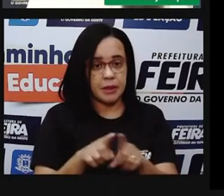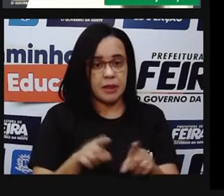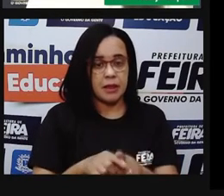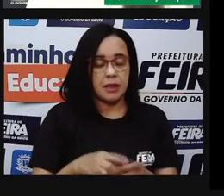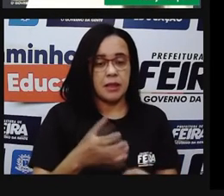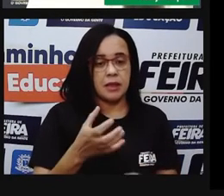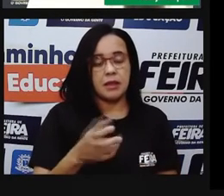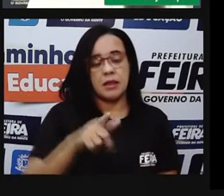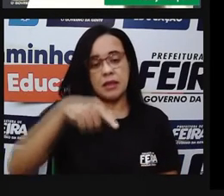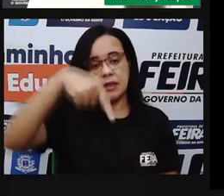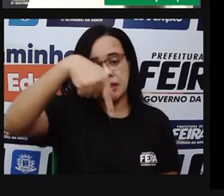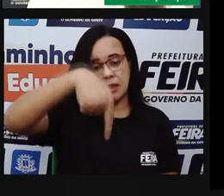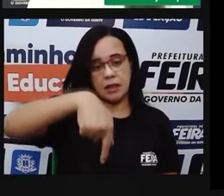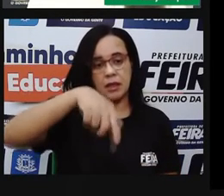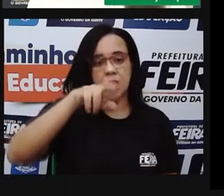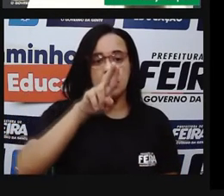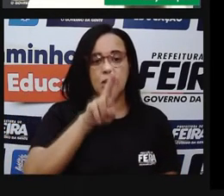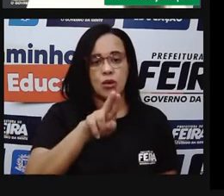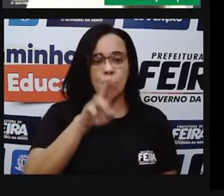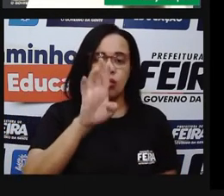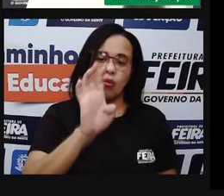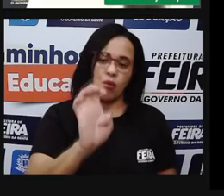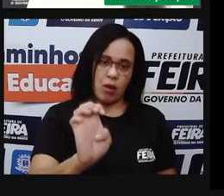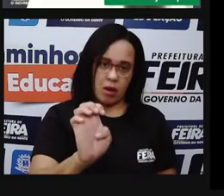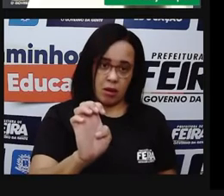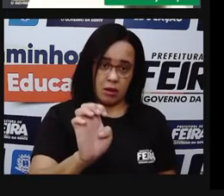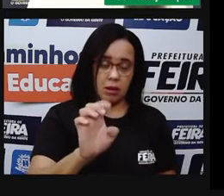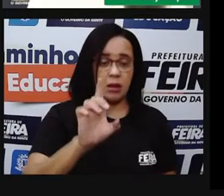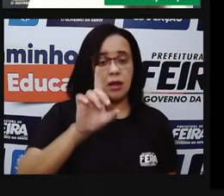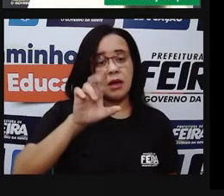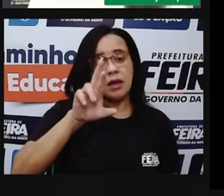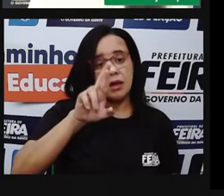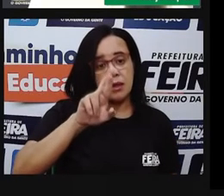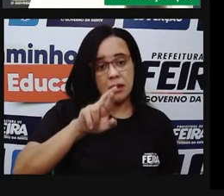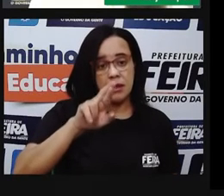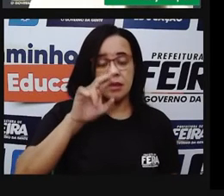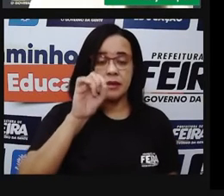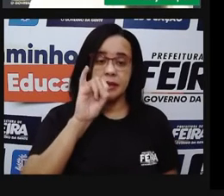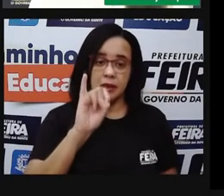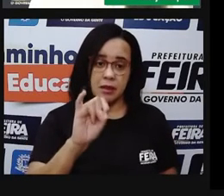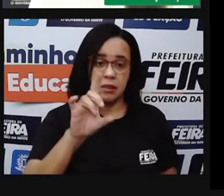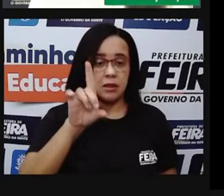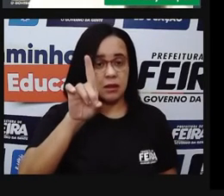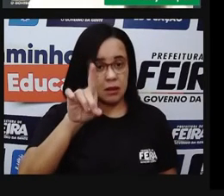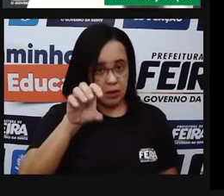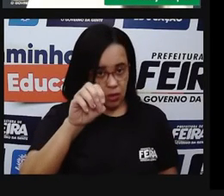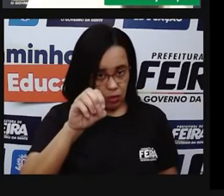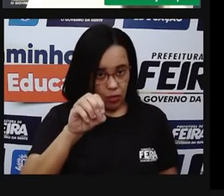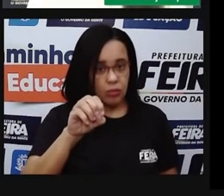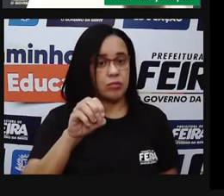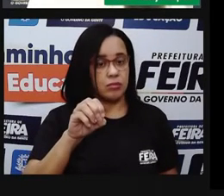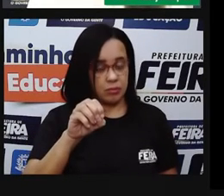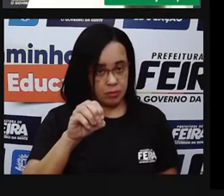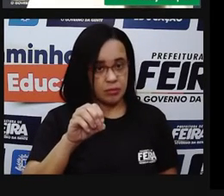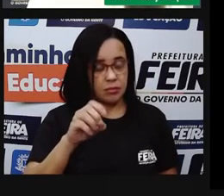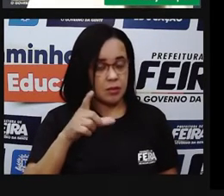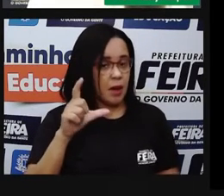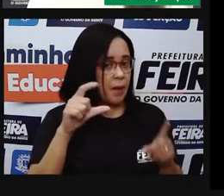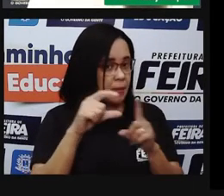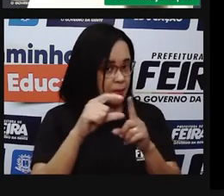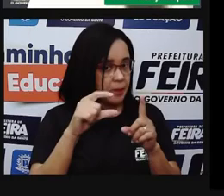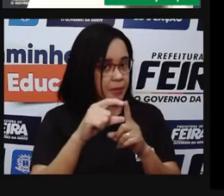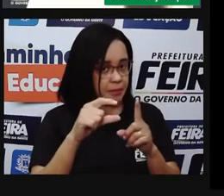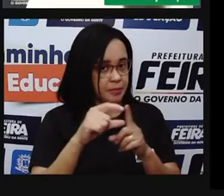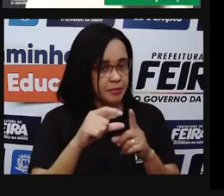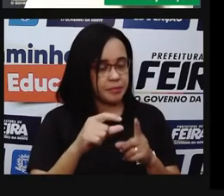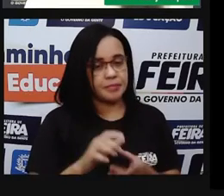estou escutando um som. Que. Né? Eu não estou escutando o que, ué, ué. Só quando eu falo